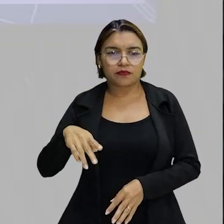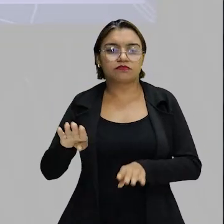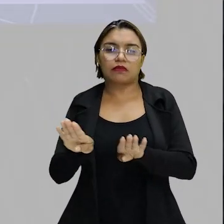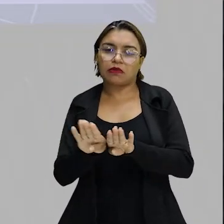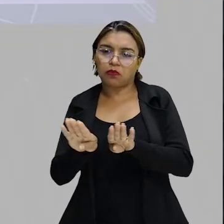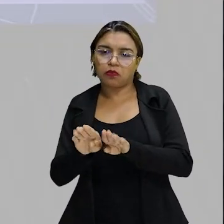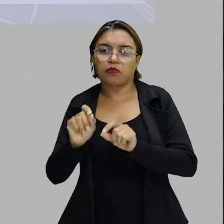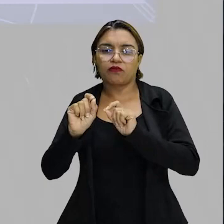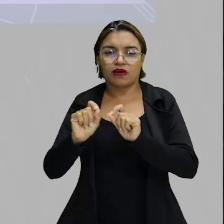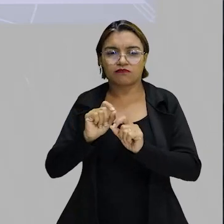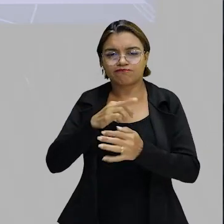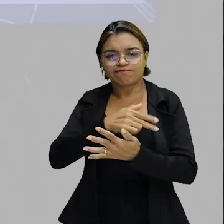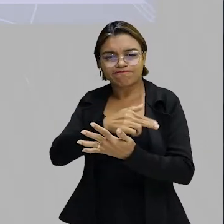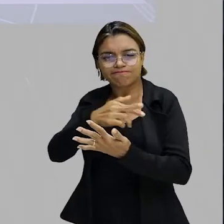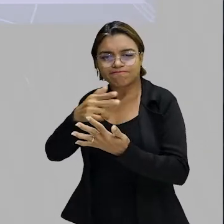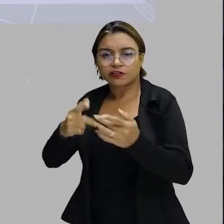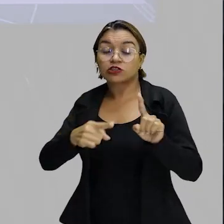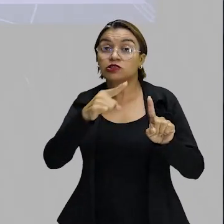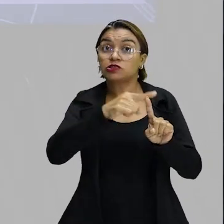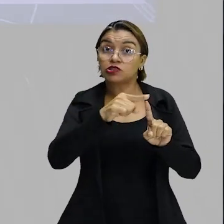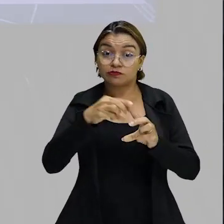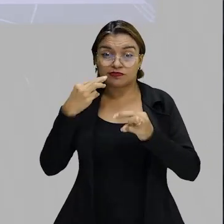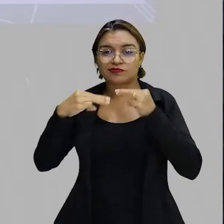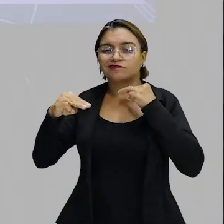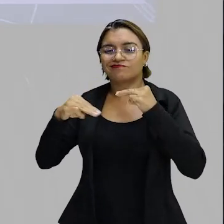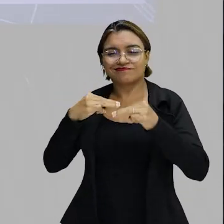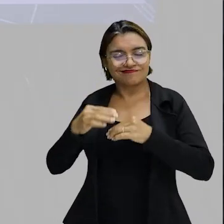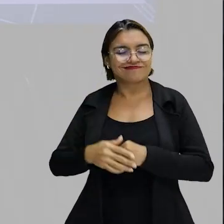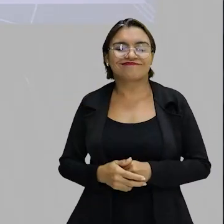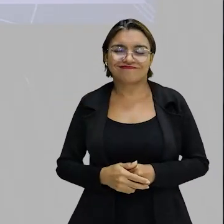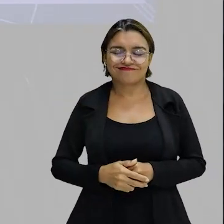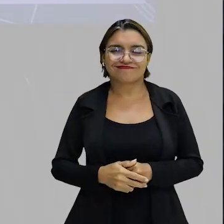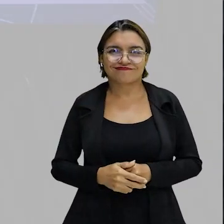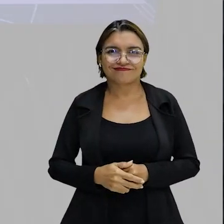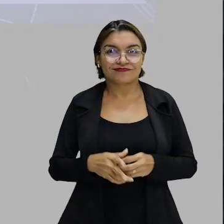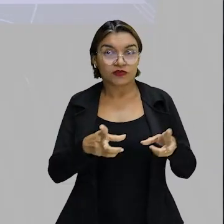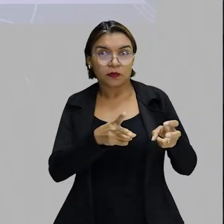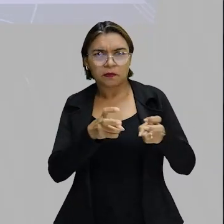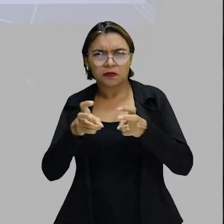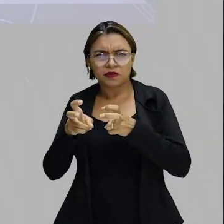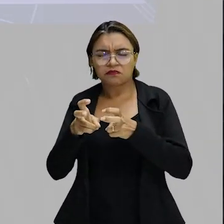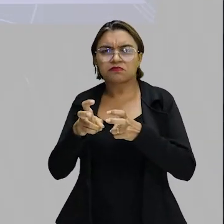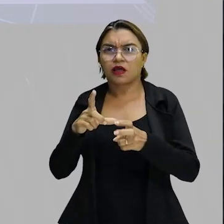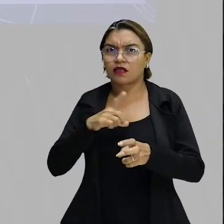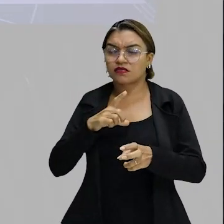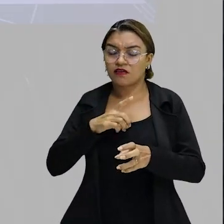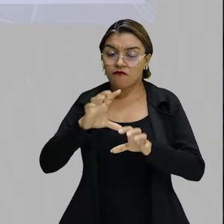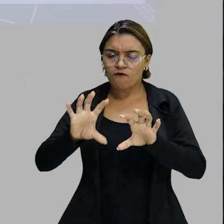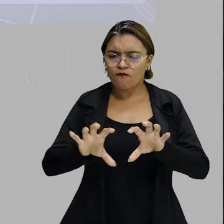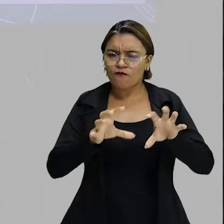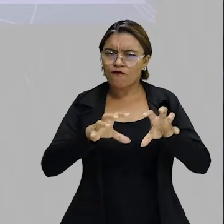milenares de identidade afro. Certo? Então, observa bem que tem muito funk